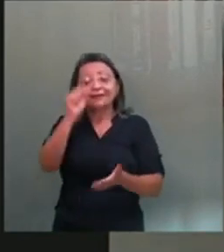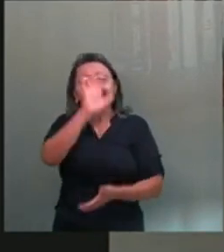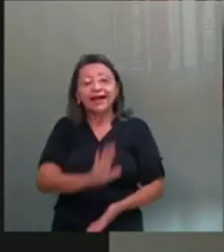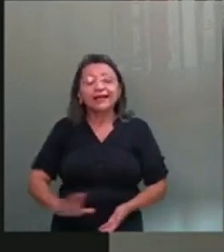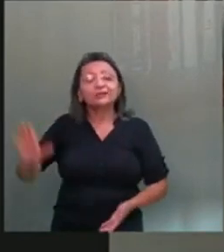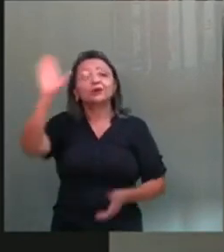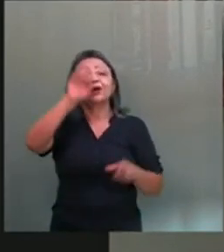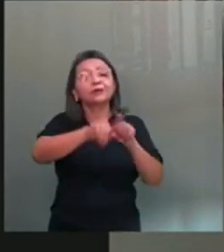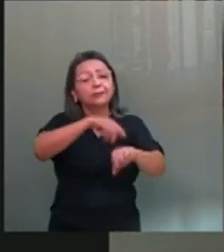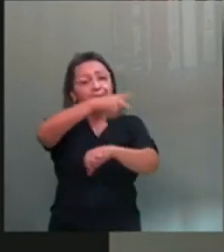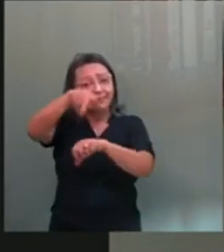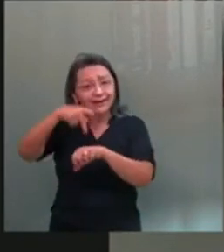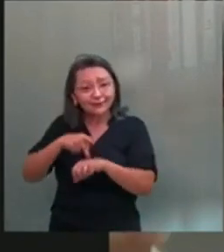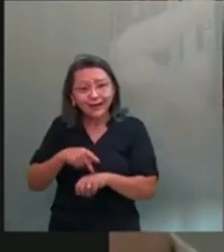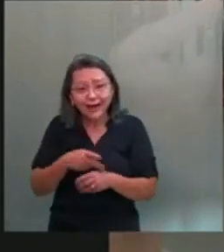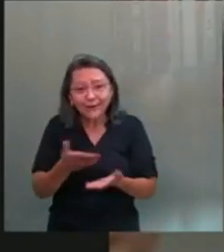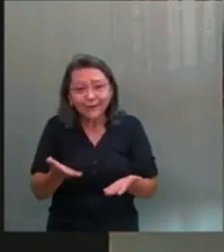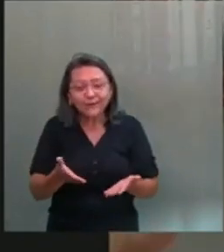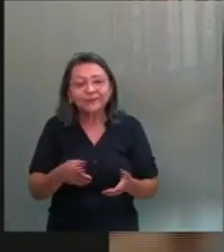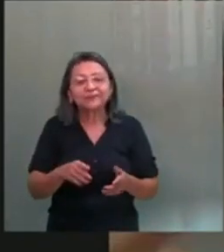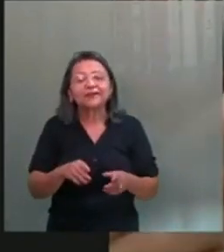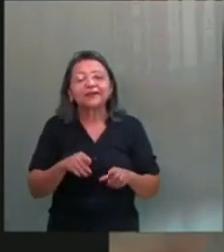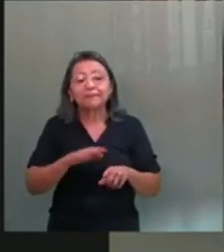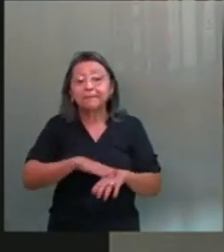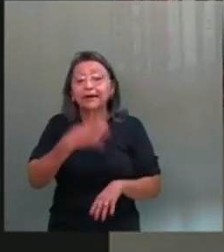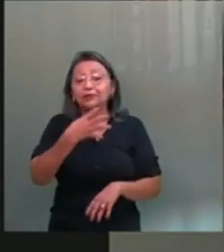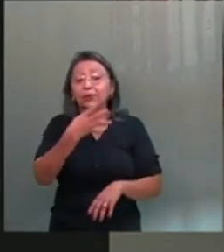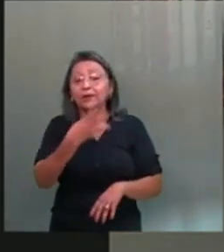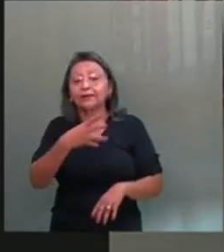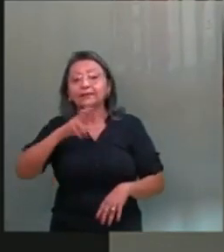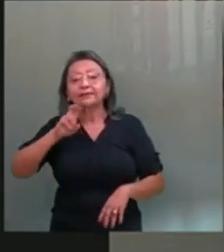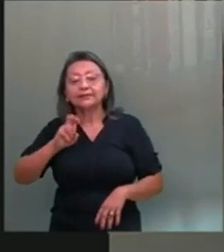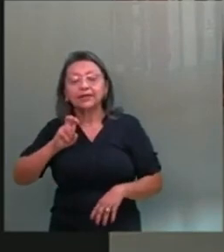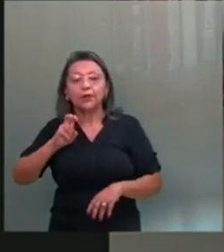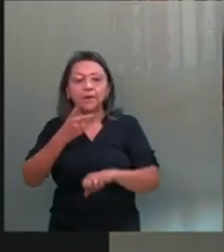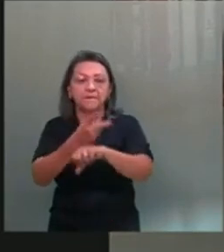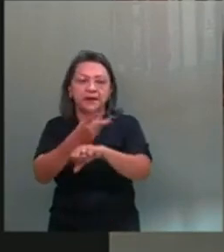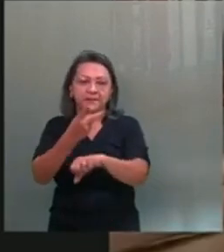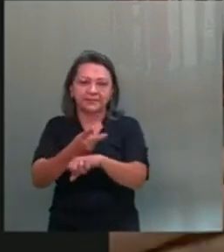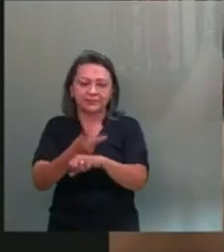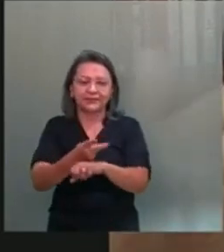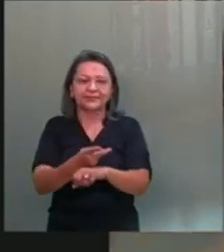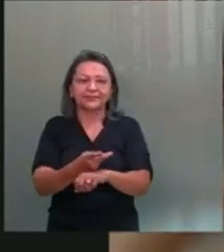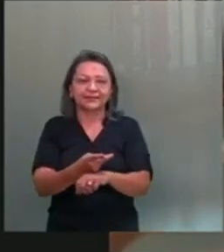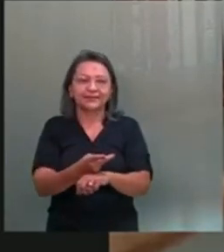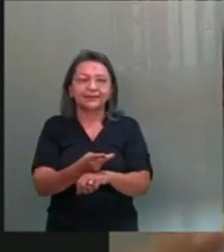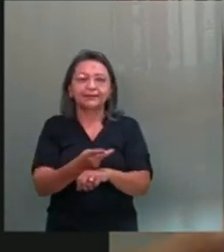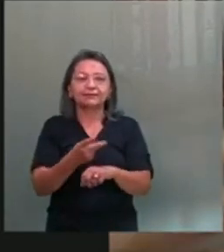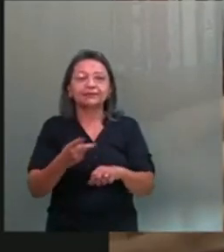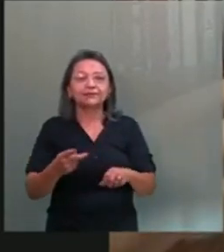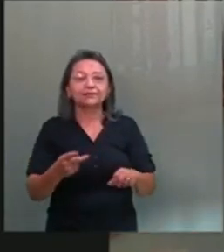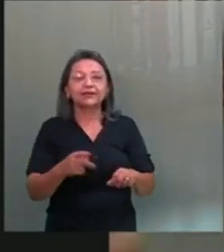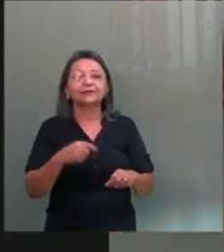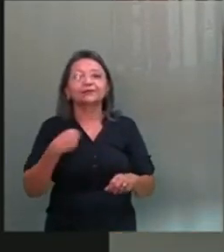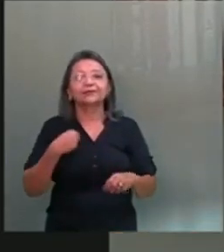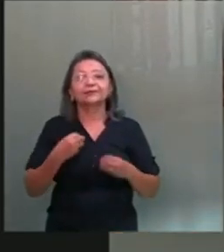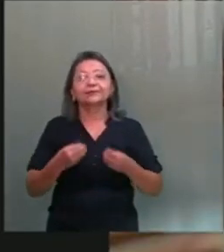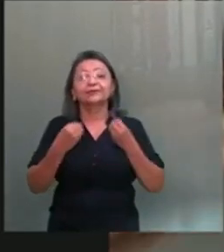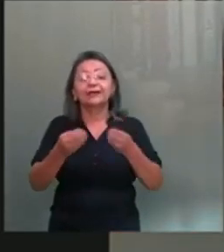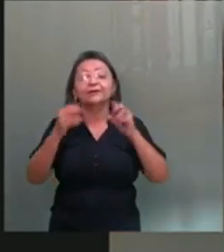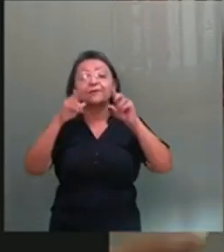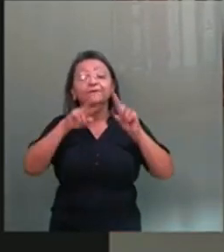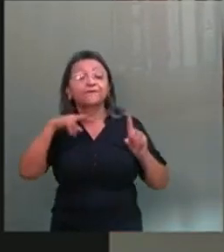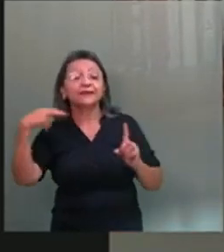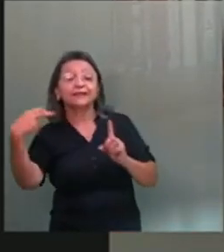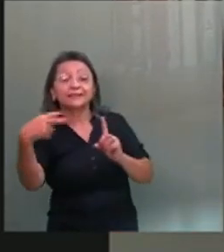nacional e internacional em mais de 45 premiações. Eu estou dando visibilidade